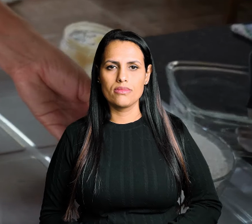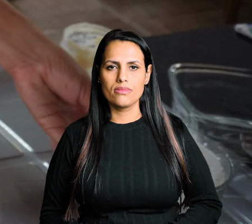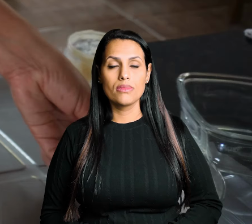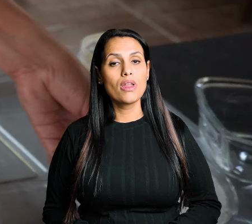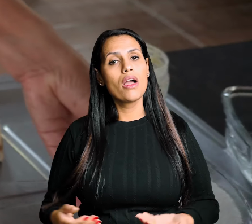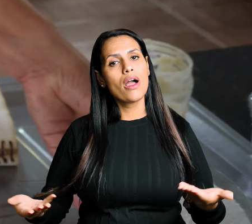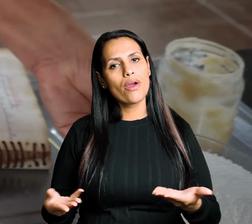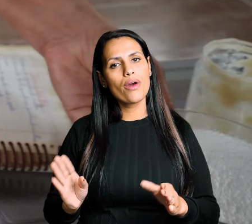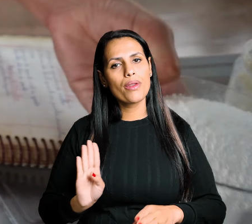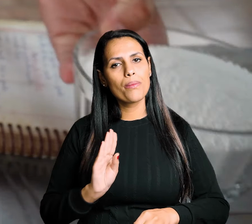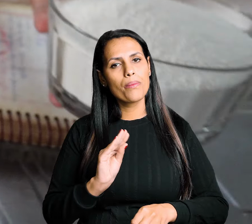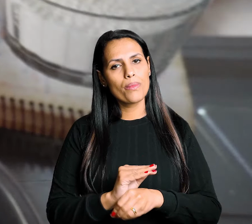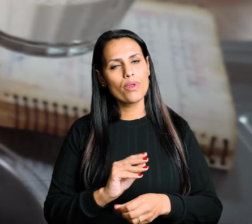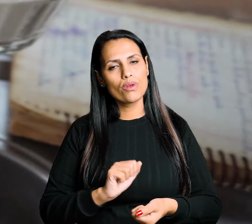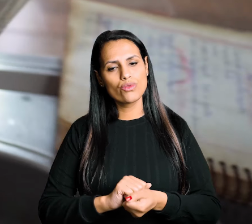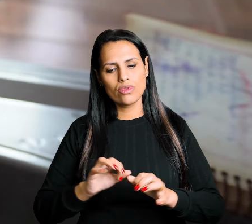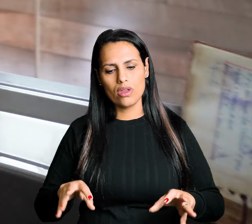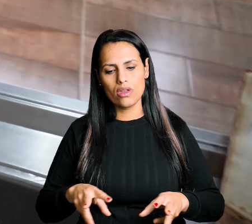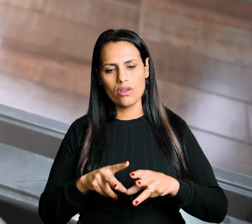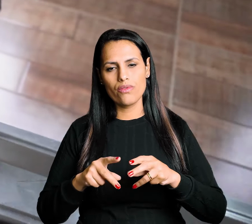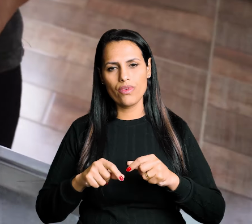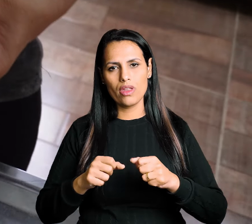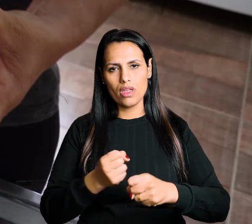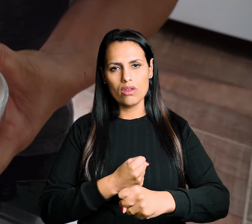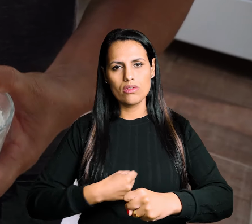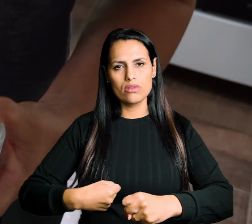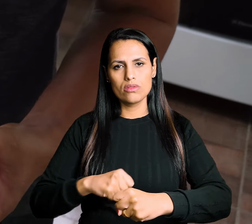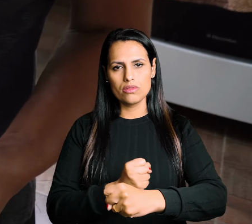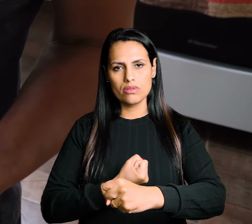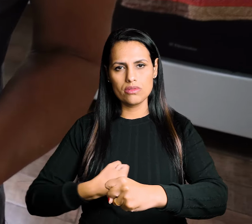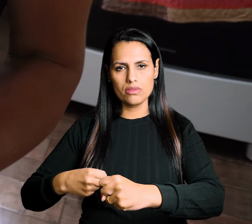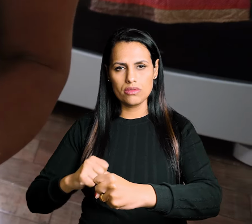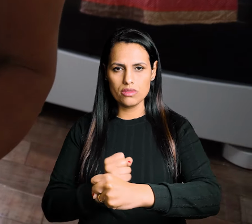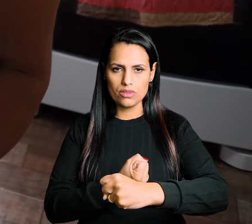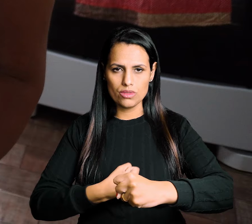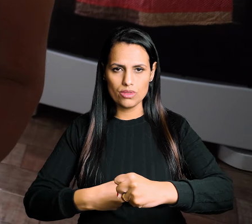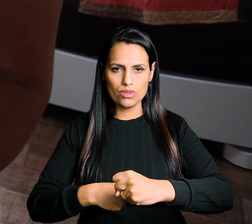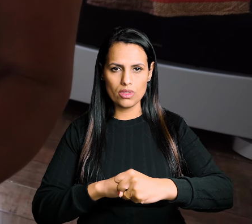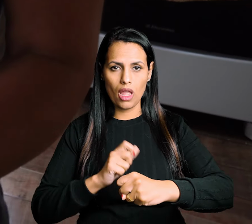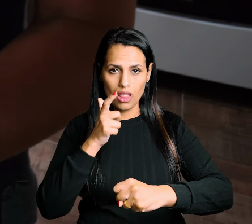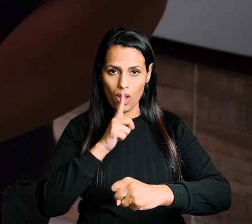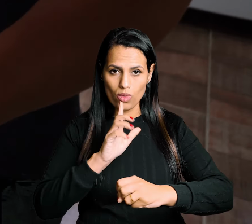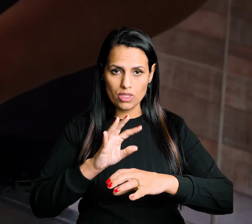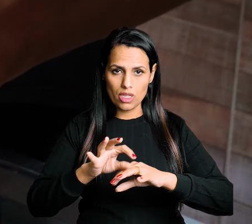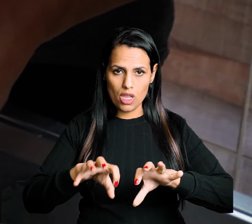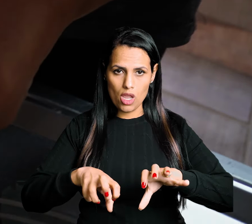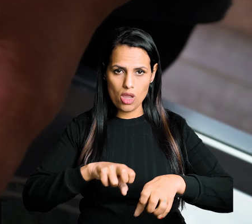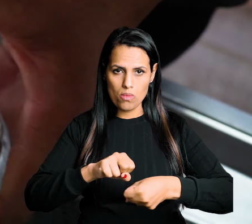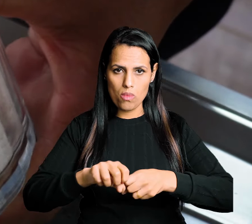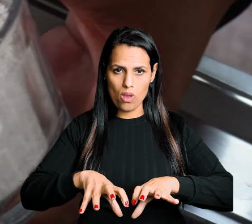Agora eu vou colocando o polvilho até dar o ponto de enrolar.